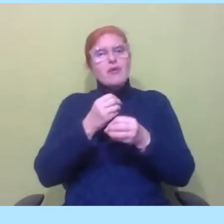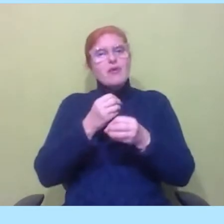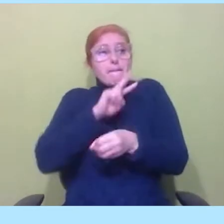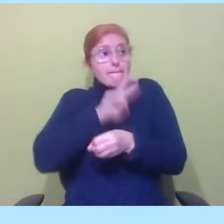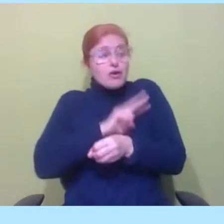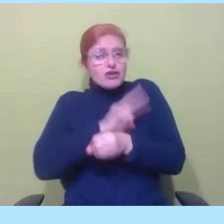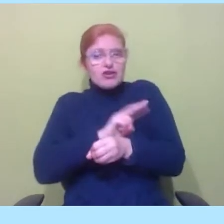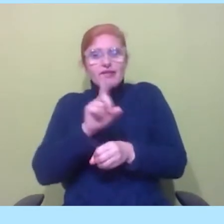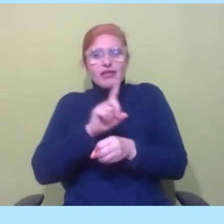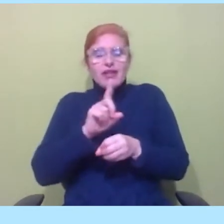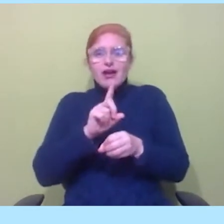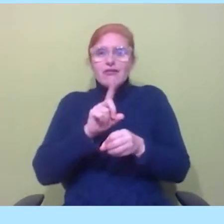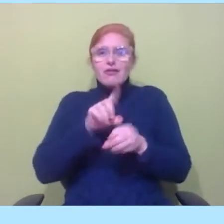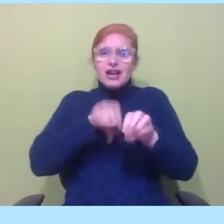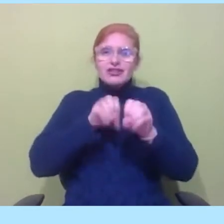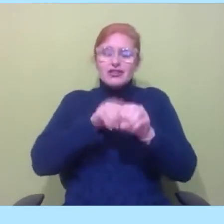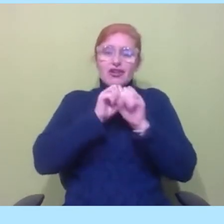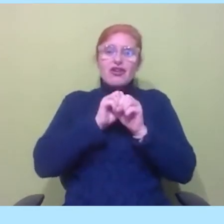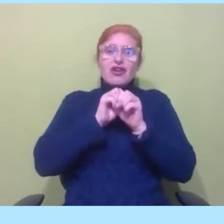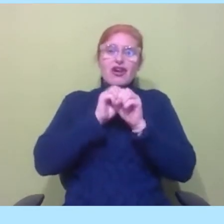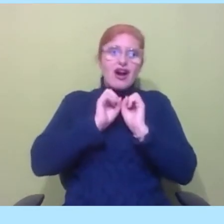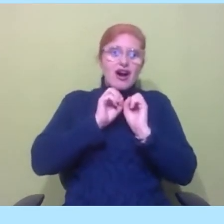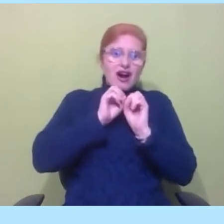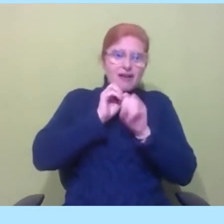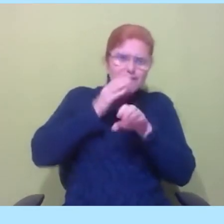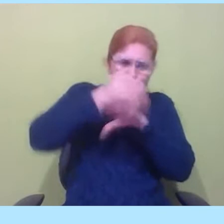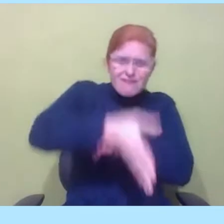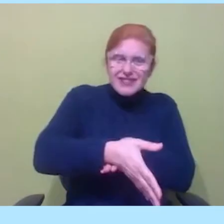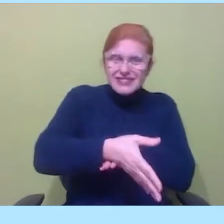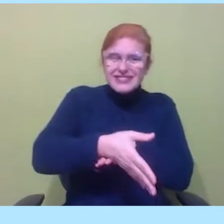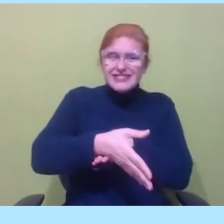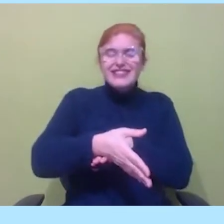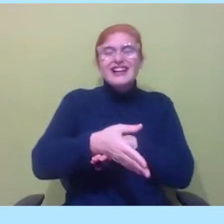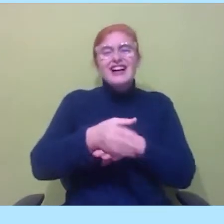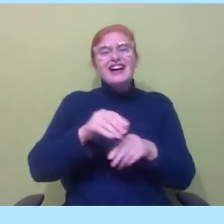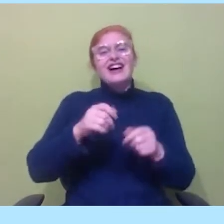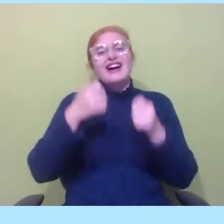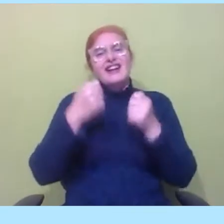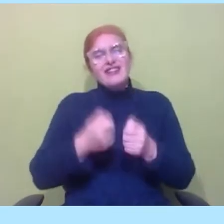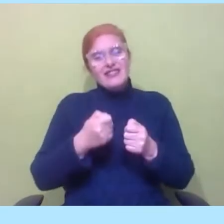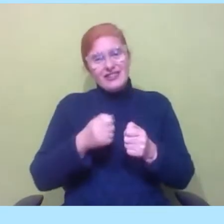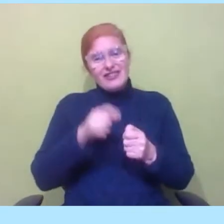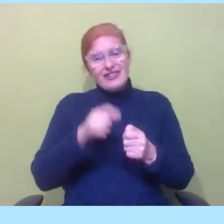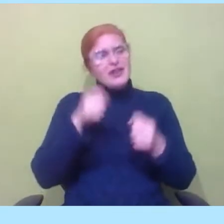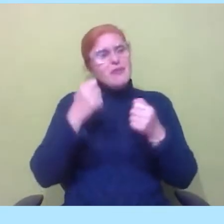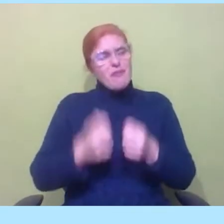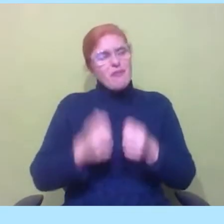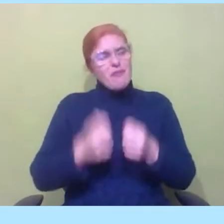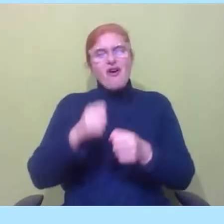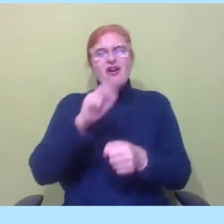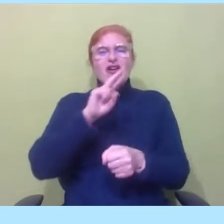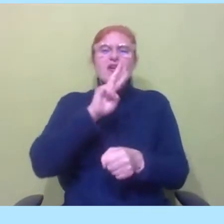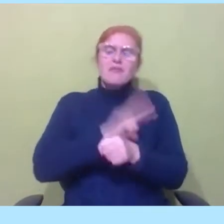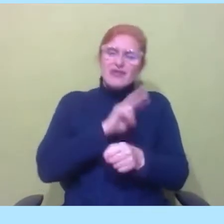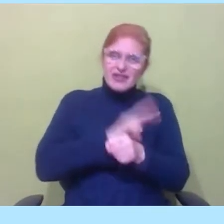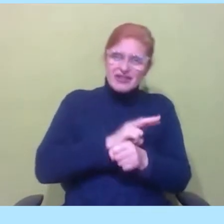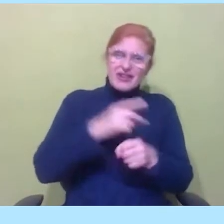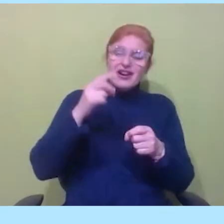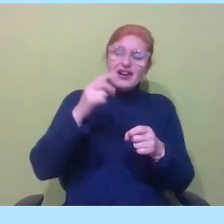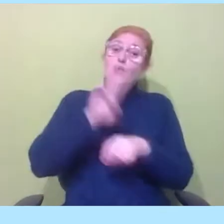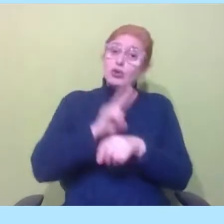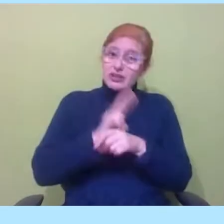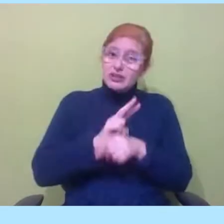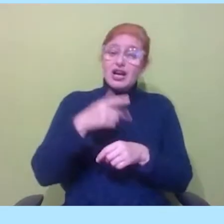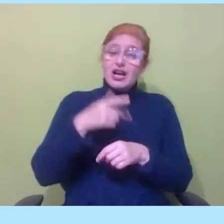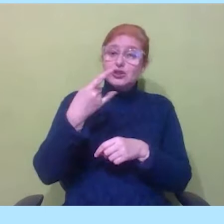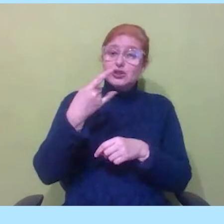seu celular aberto, você pode se proteger fazendo isso. Você toma cuidado, porque o seu celular pode ser invadido